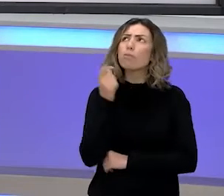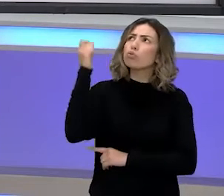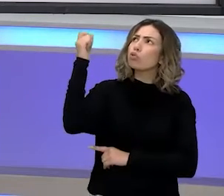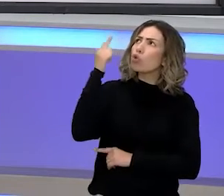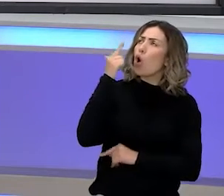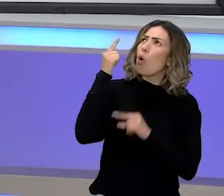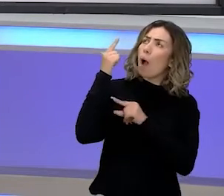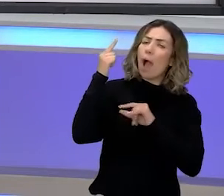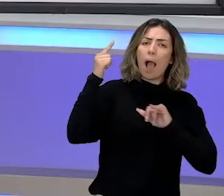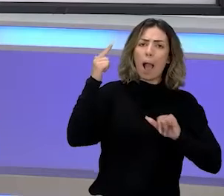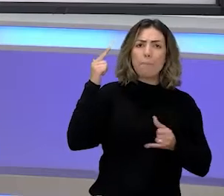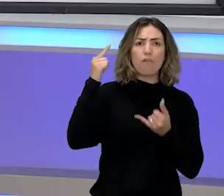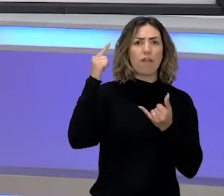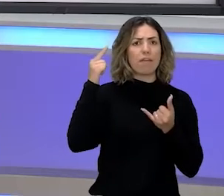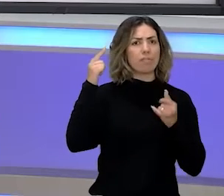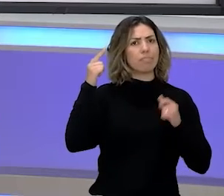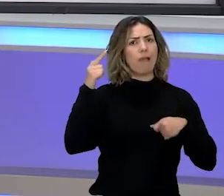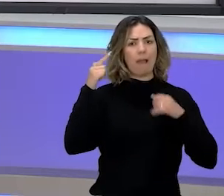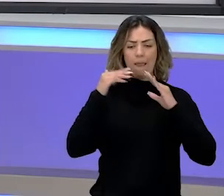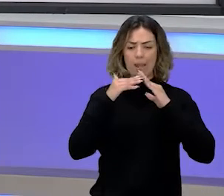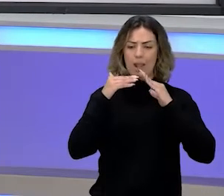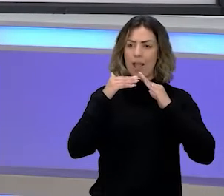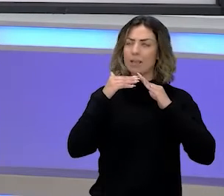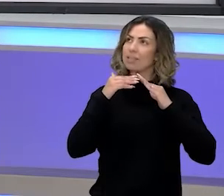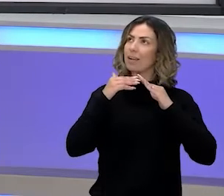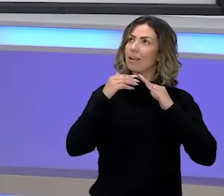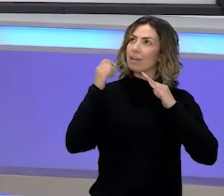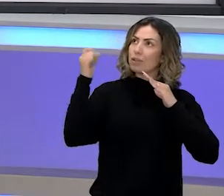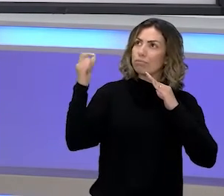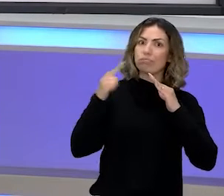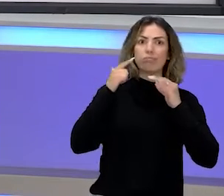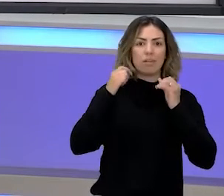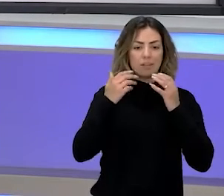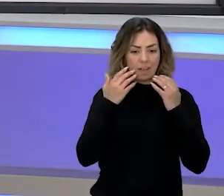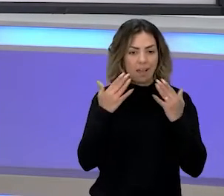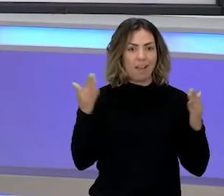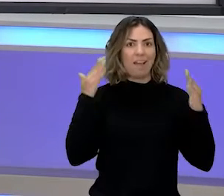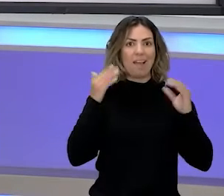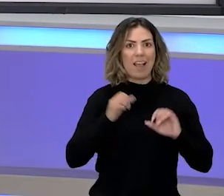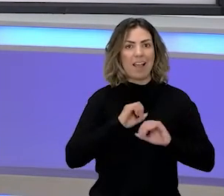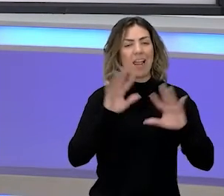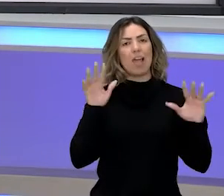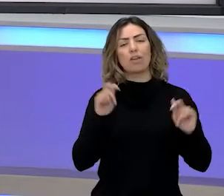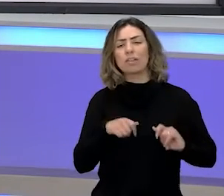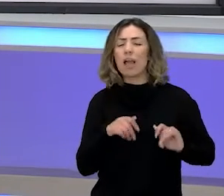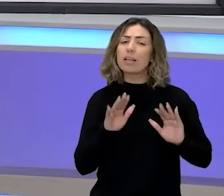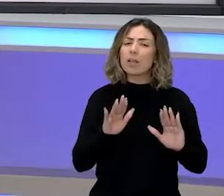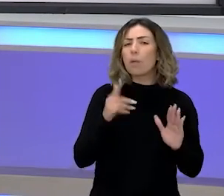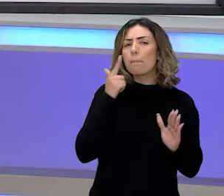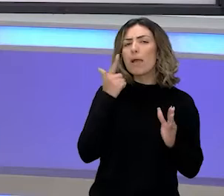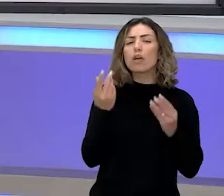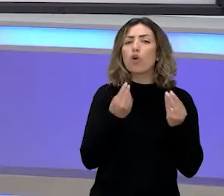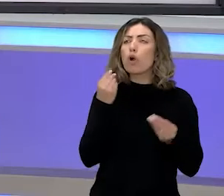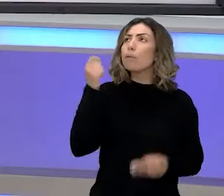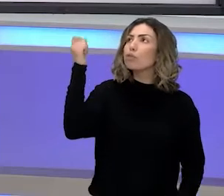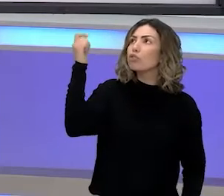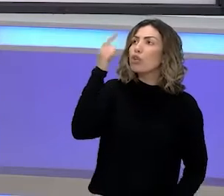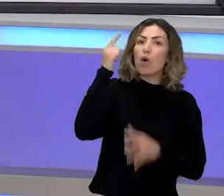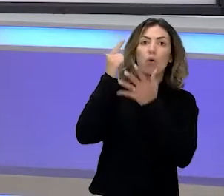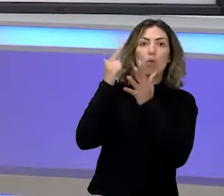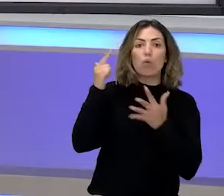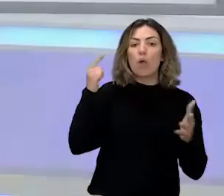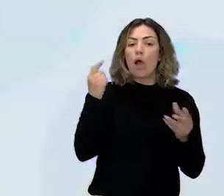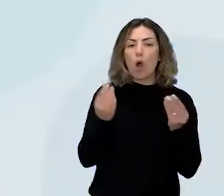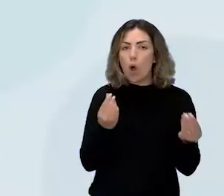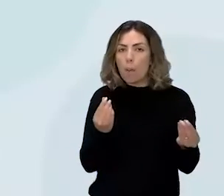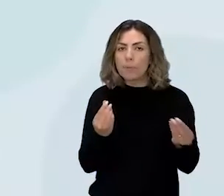sol para iluminar uma casa, a gente vai começar a falar um pouquinho aí sobre a luz, tá bom? A luz do sol. Então, olhando aí para